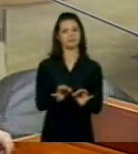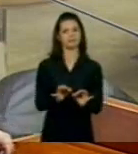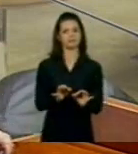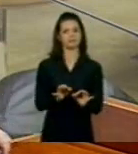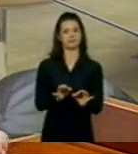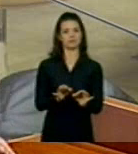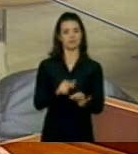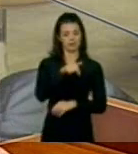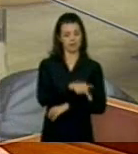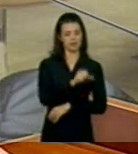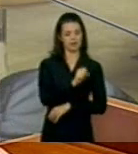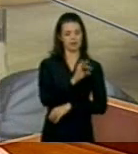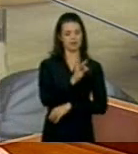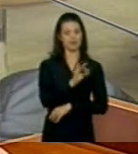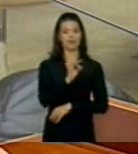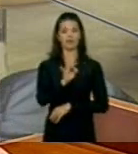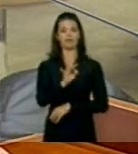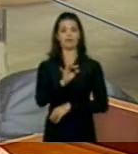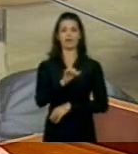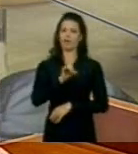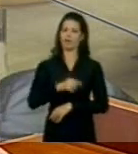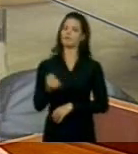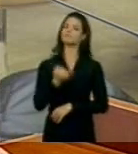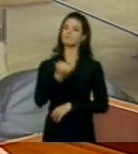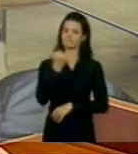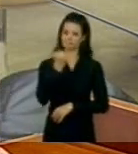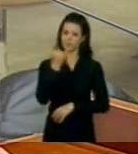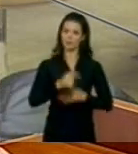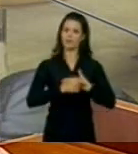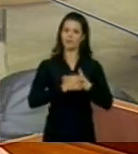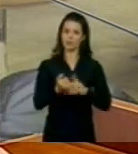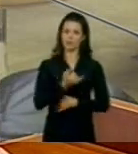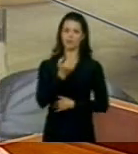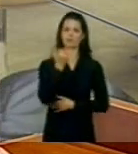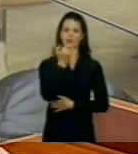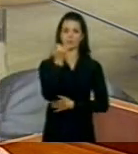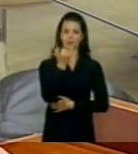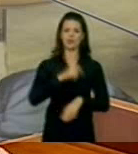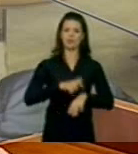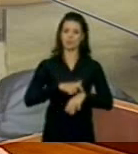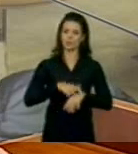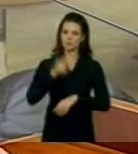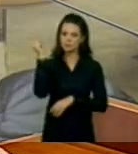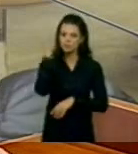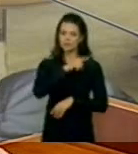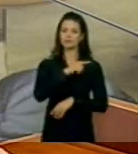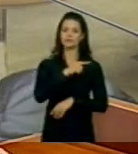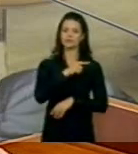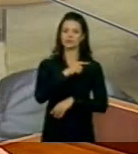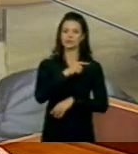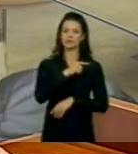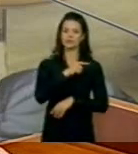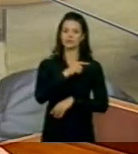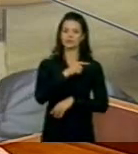esse Supremo Tribunal Federal tem tido um papel muito importante em momentos críticos, como penso seja também o presente,